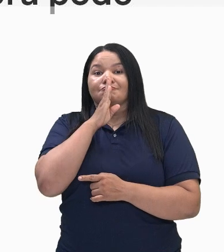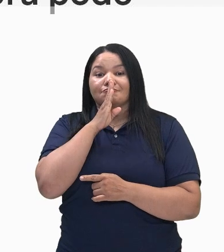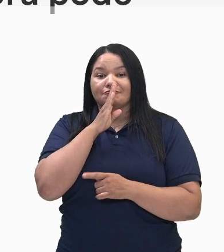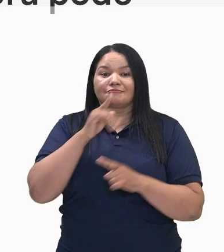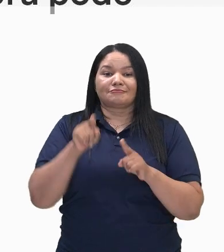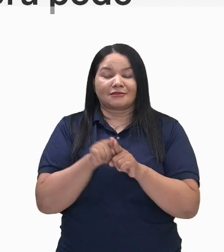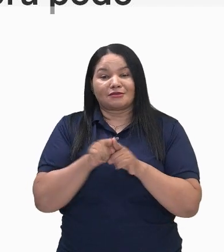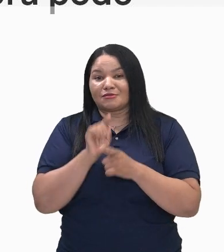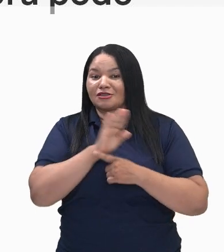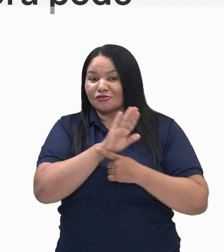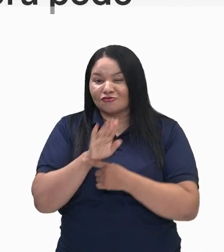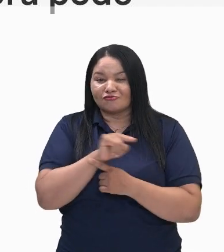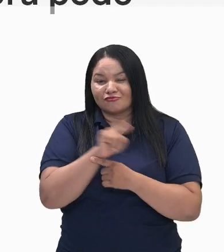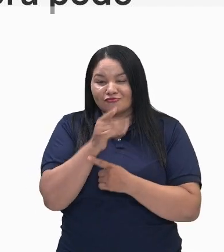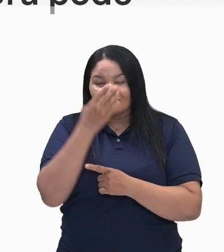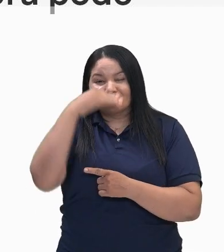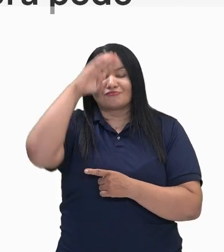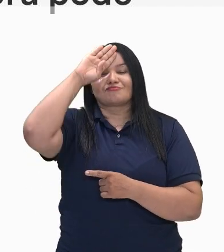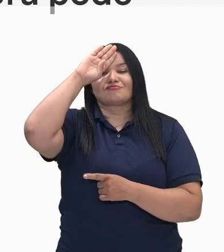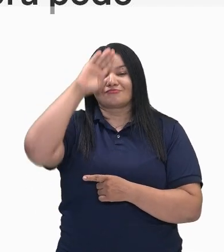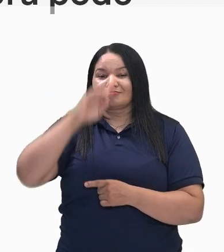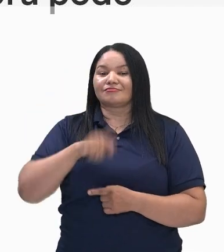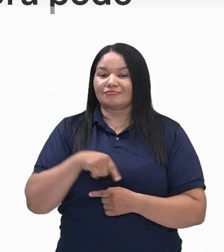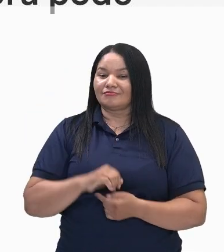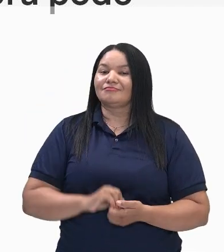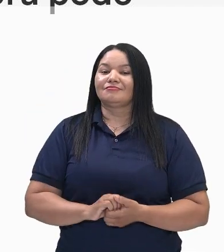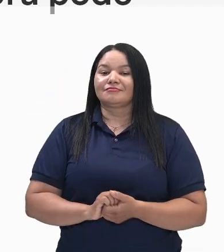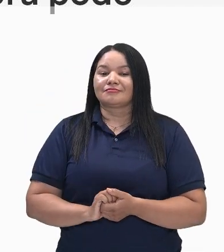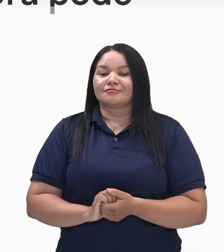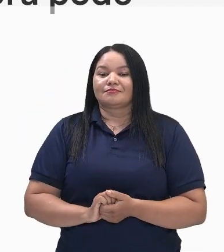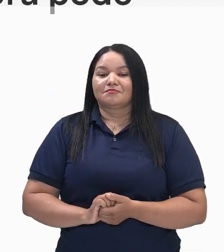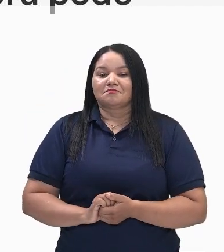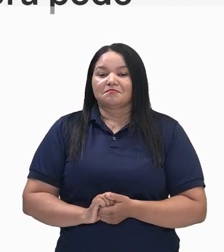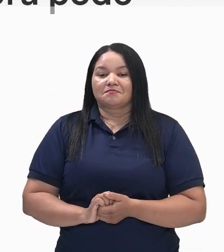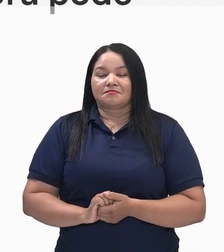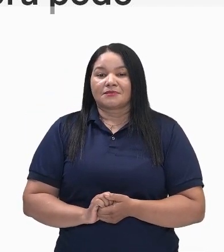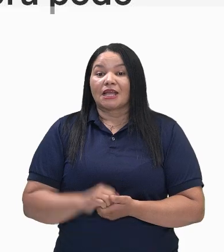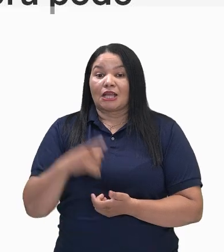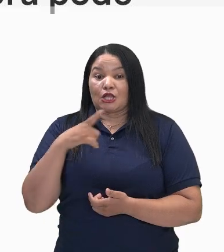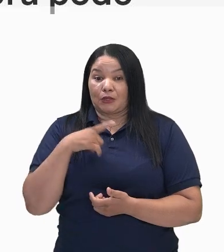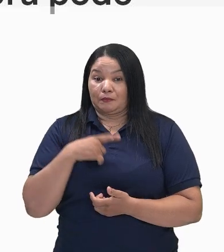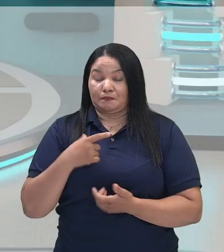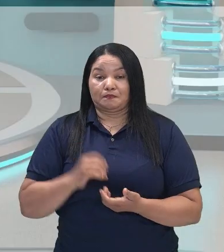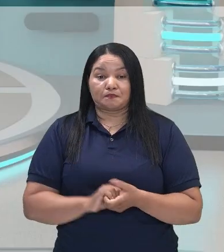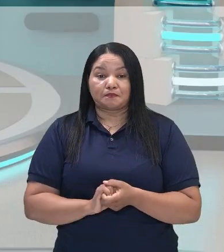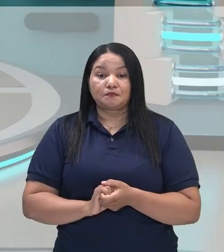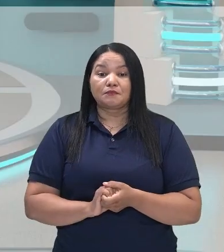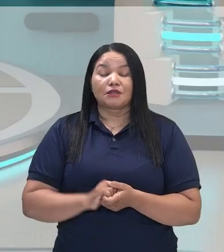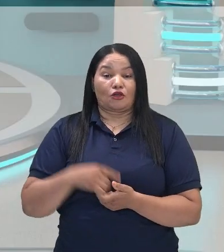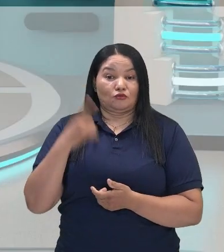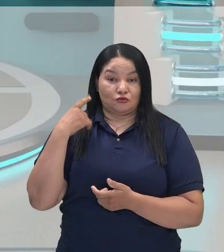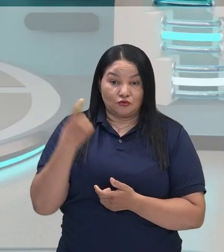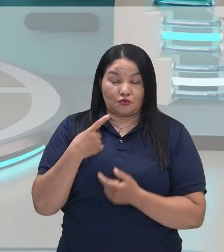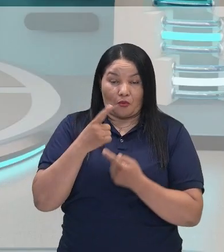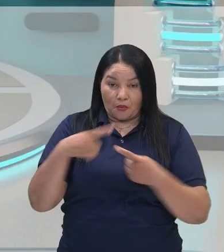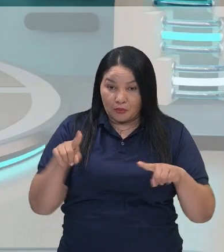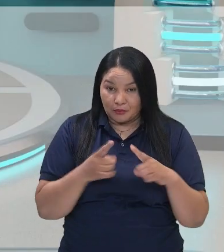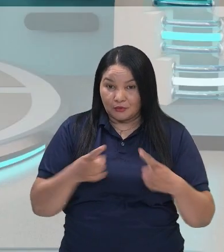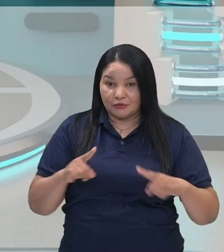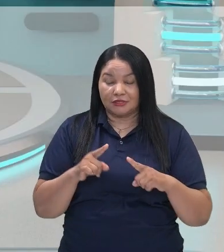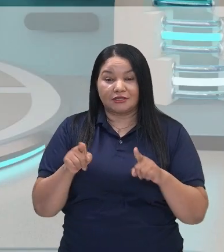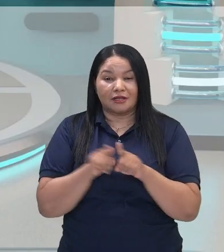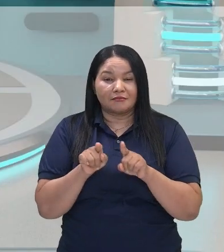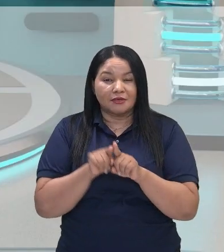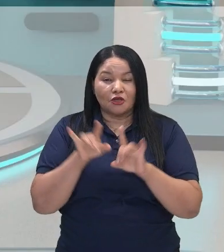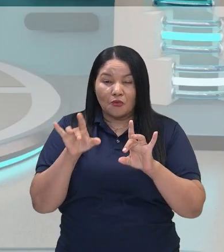recurso dramático. Certo? Então, nós temos aí a trilha sonora que vai compor, que